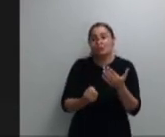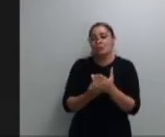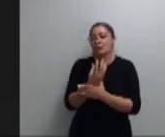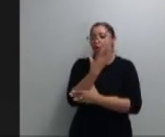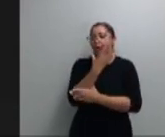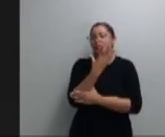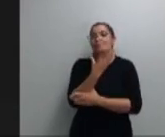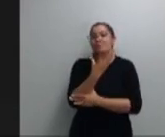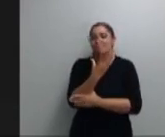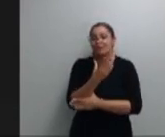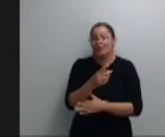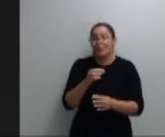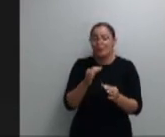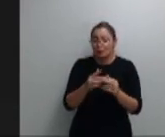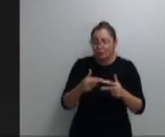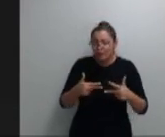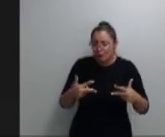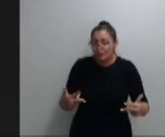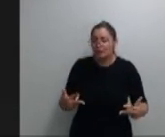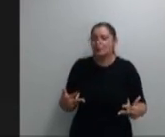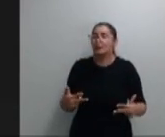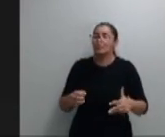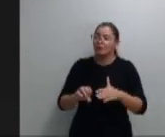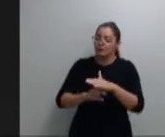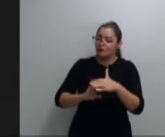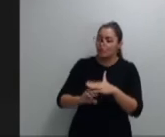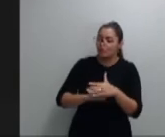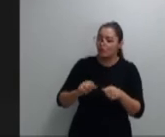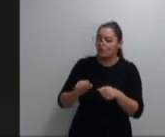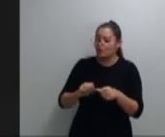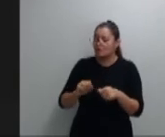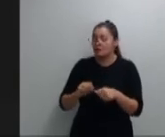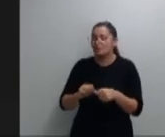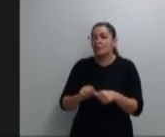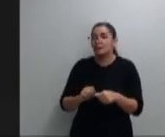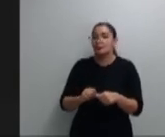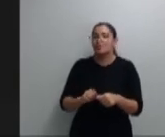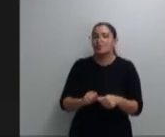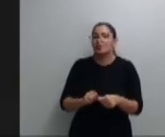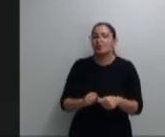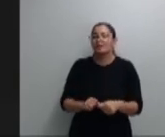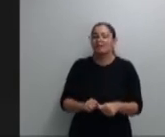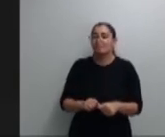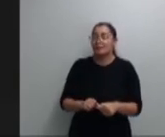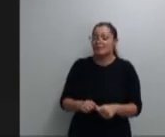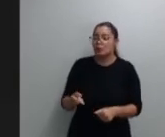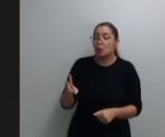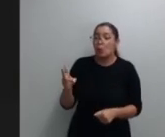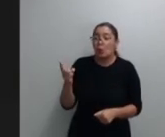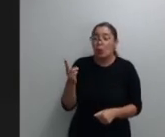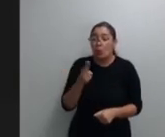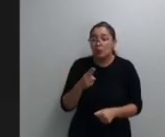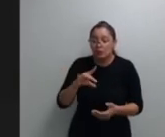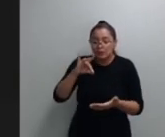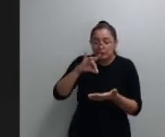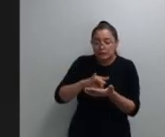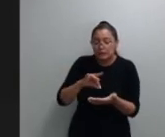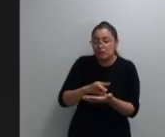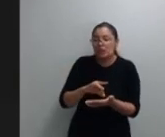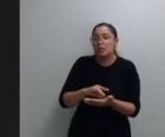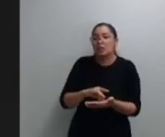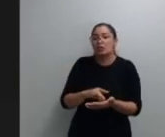para que os efeitos desse negócio se façam sentir imediatamente inclusive no que se refere a